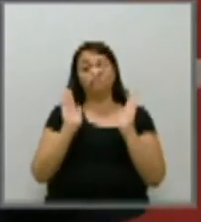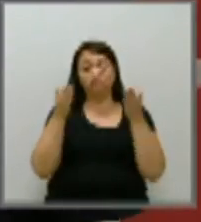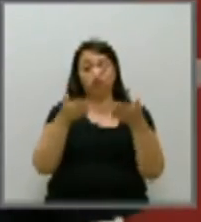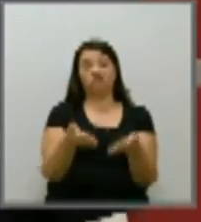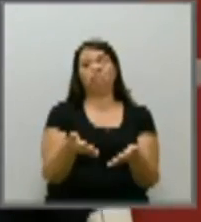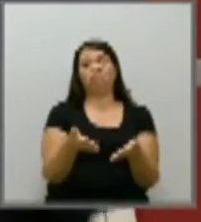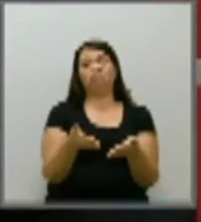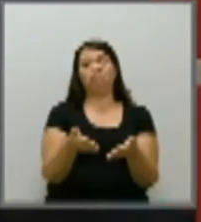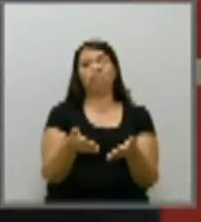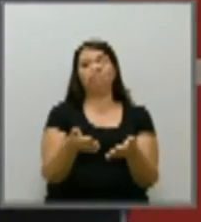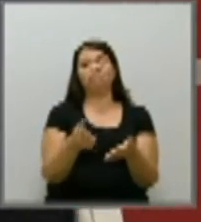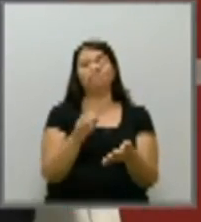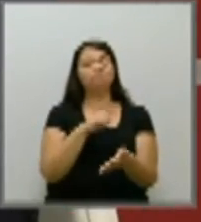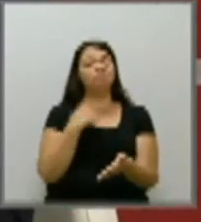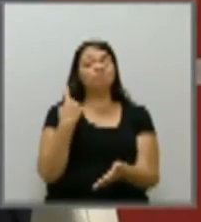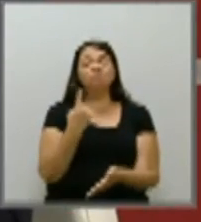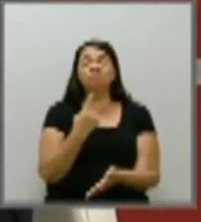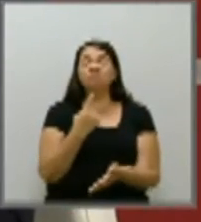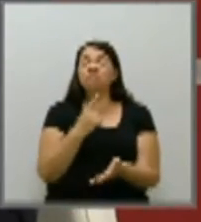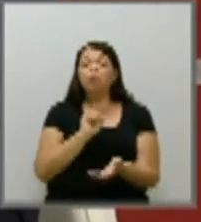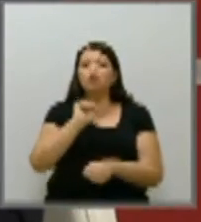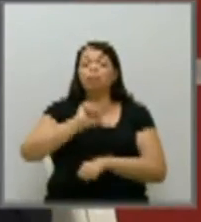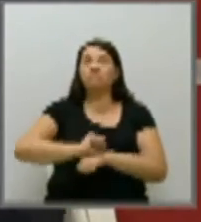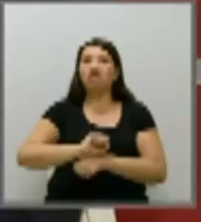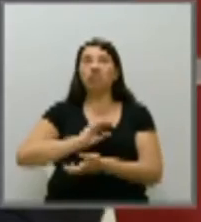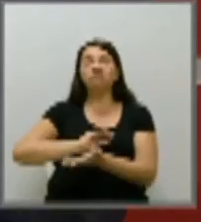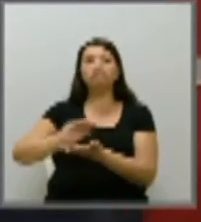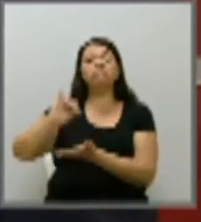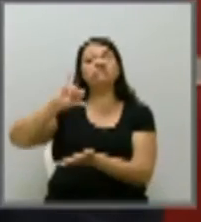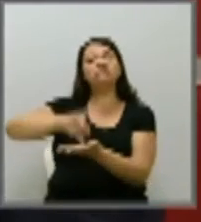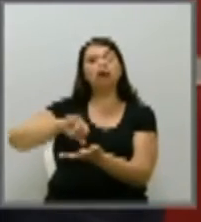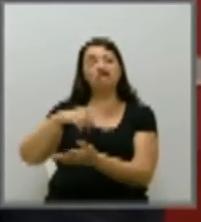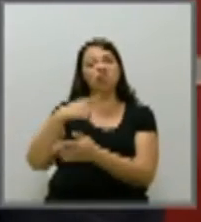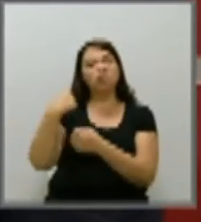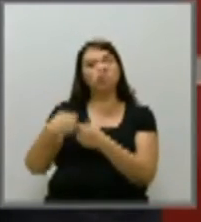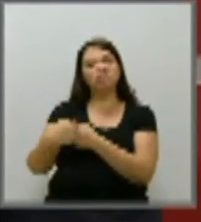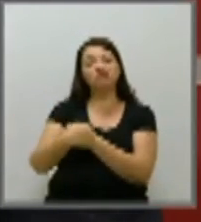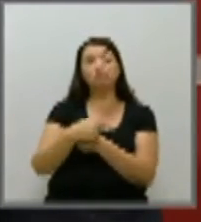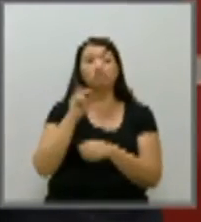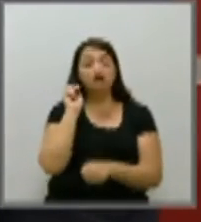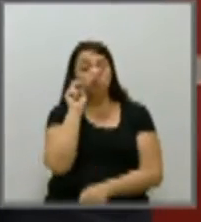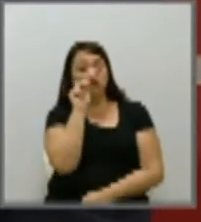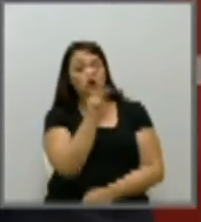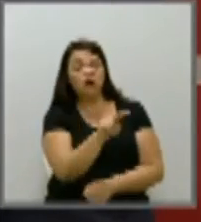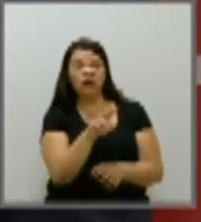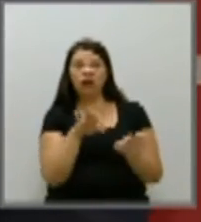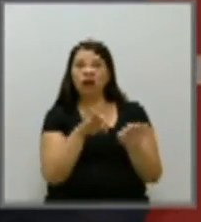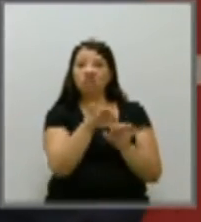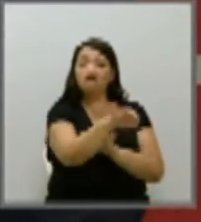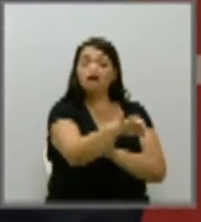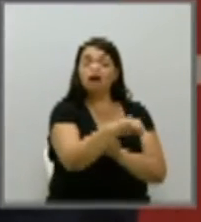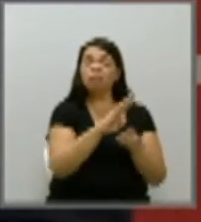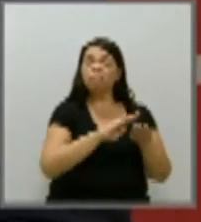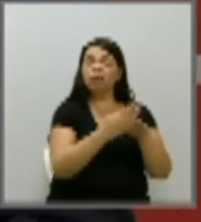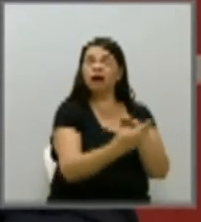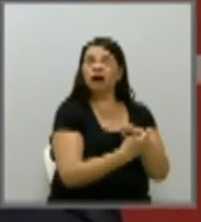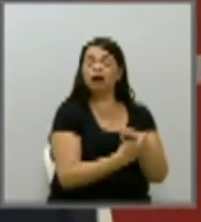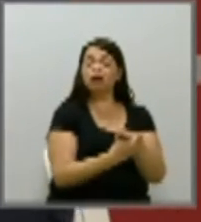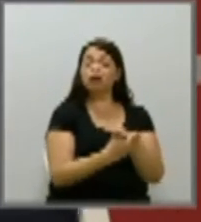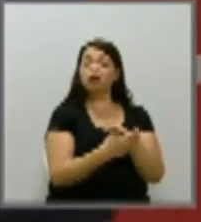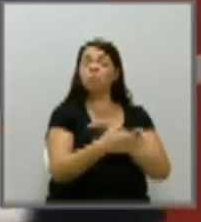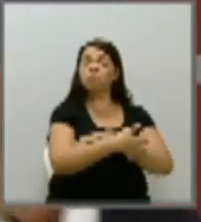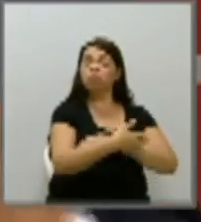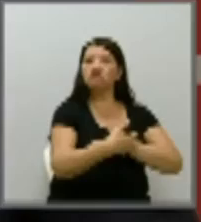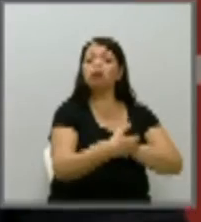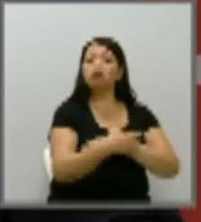da gente não deixar de investir no centrinho da cidade, mas olhar com um olhar mais afetivo, né, para a periferia. A gente tem que fazer uma